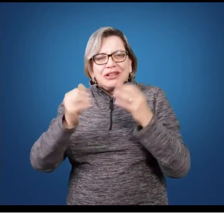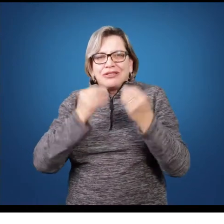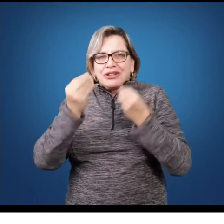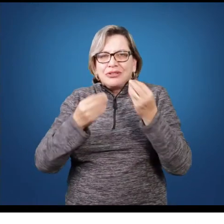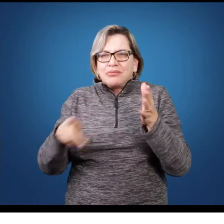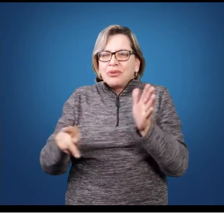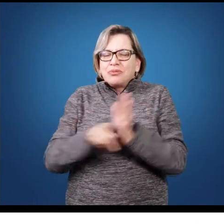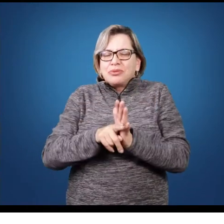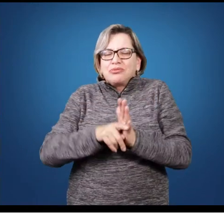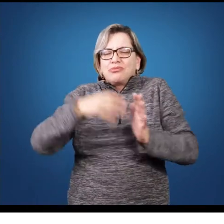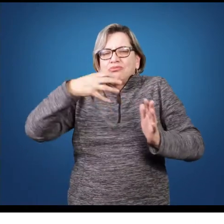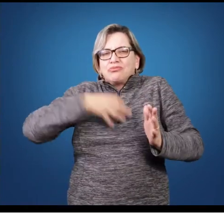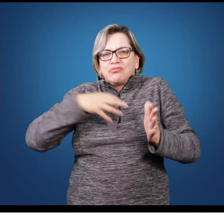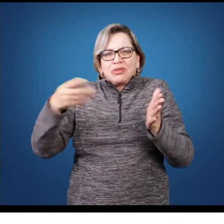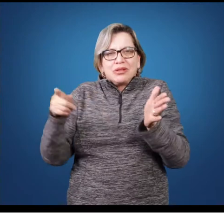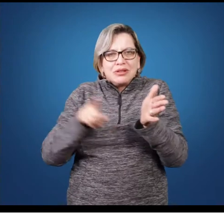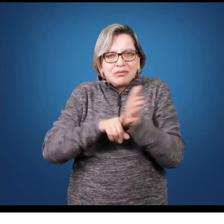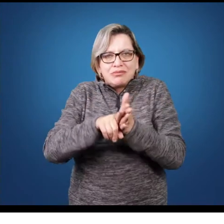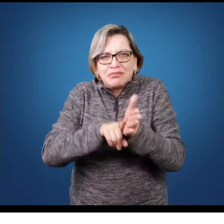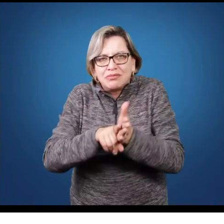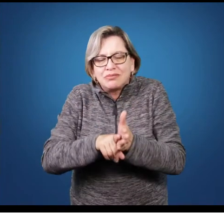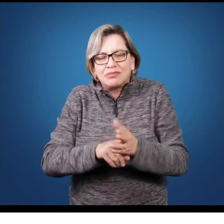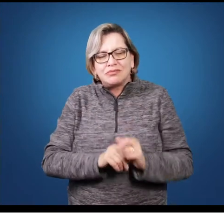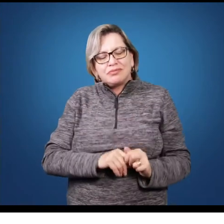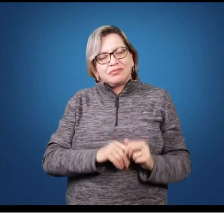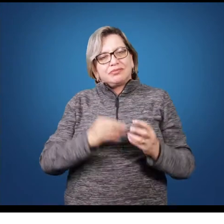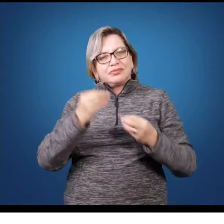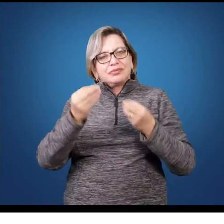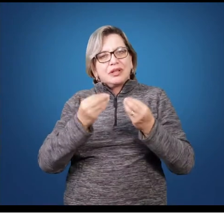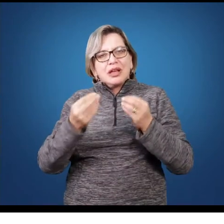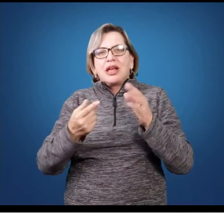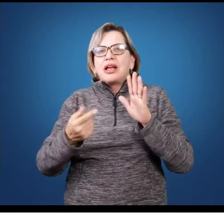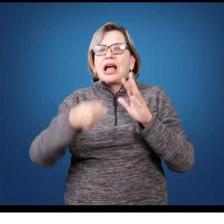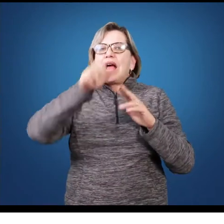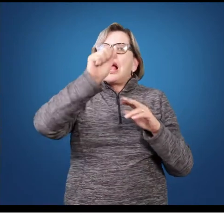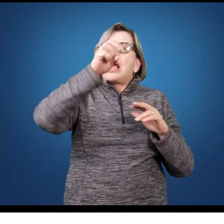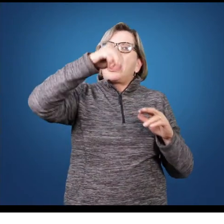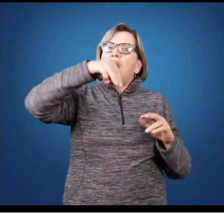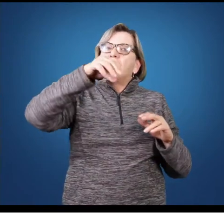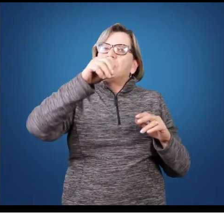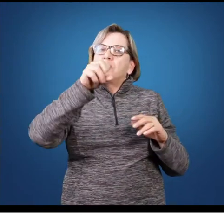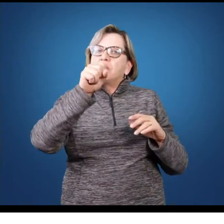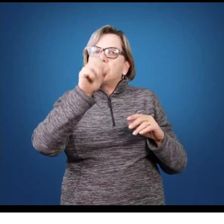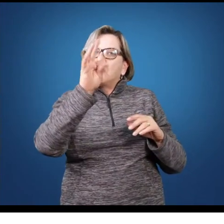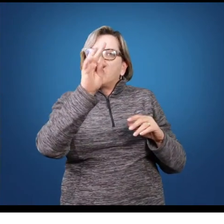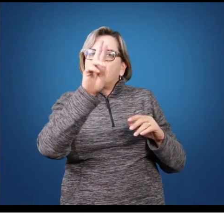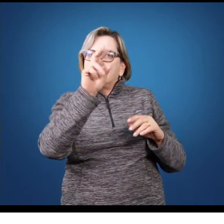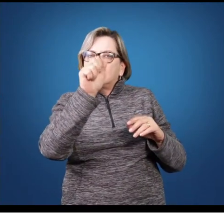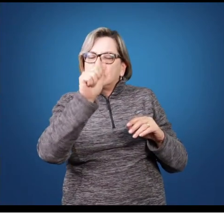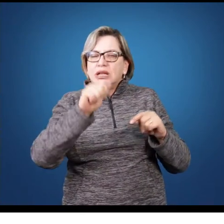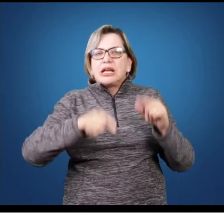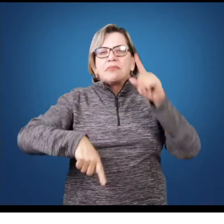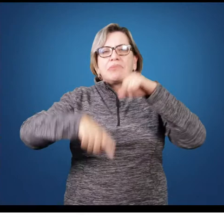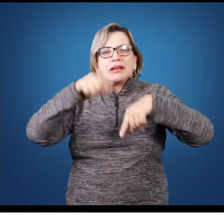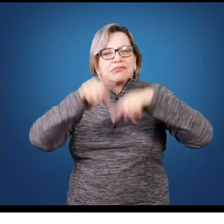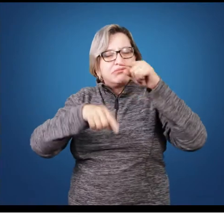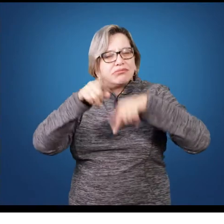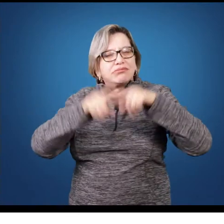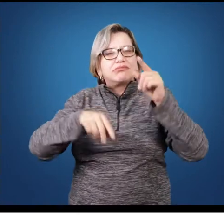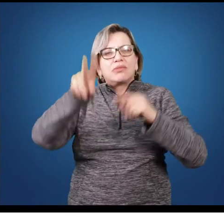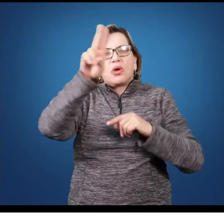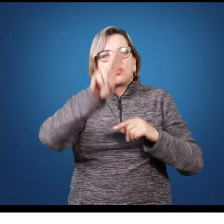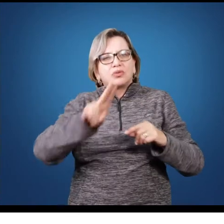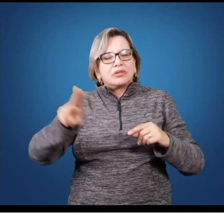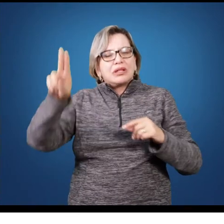ao tipo do estudo, a amostra, aos instrumentos utilizados